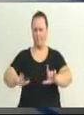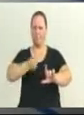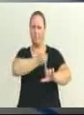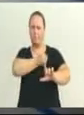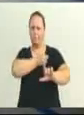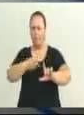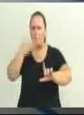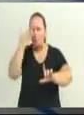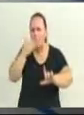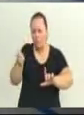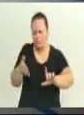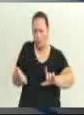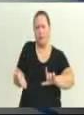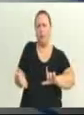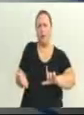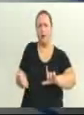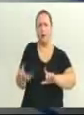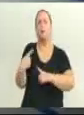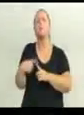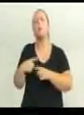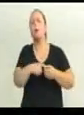quis trovenar o Prata. Beleza?